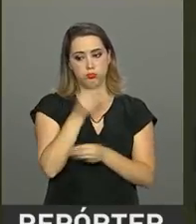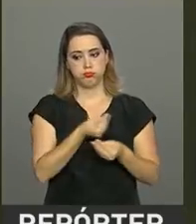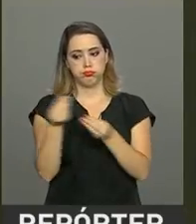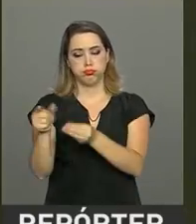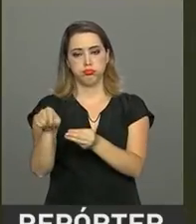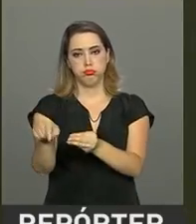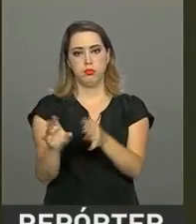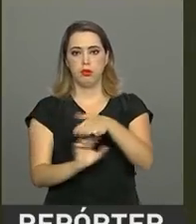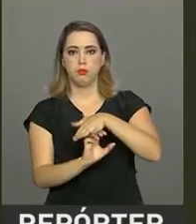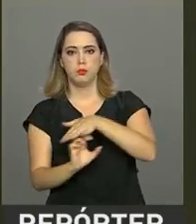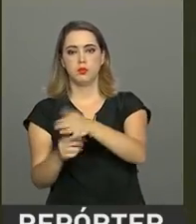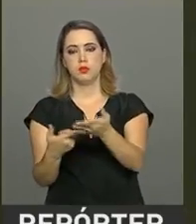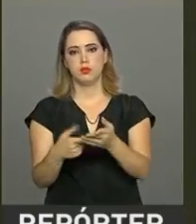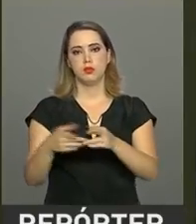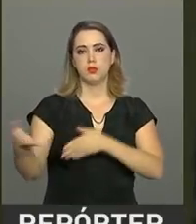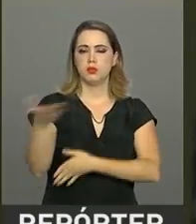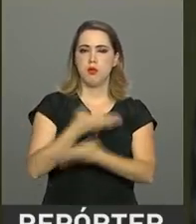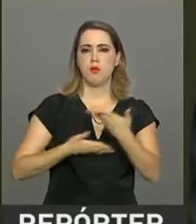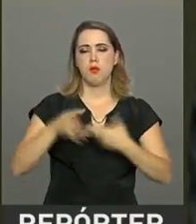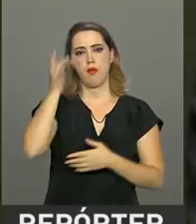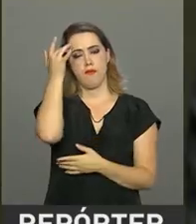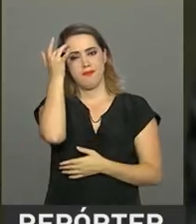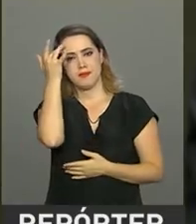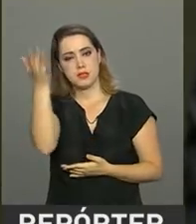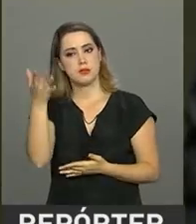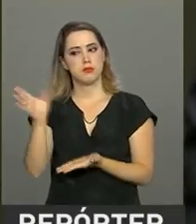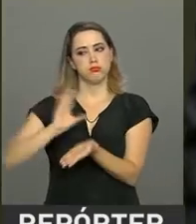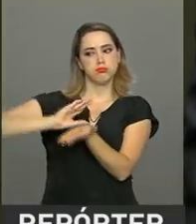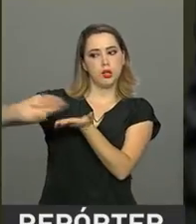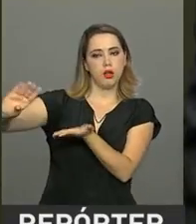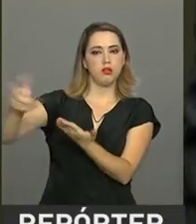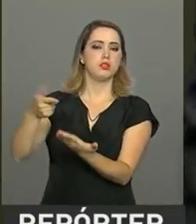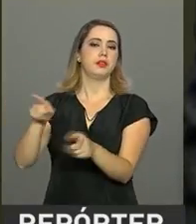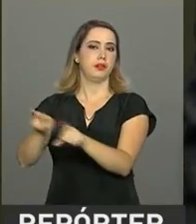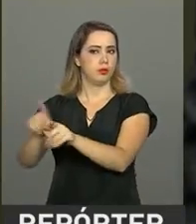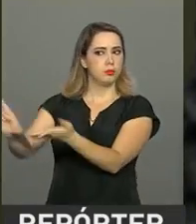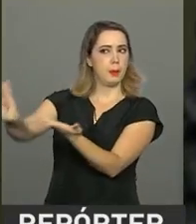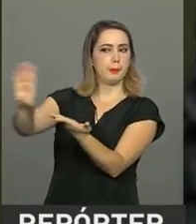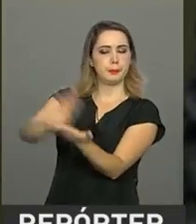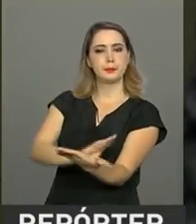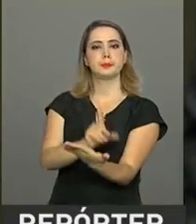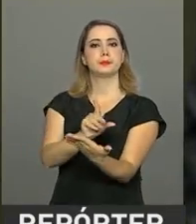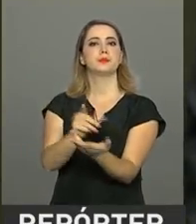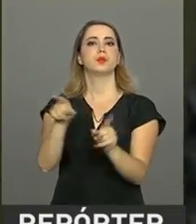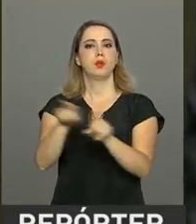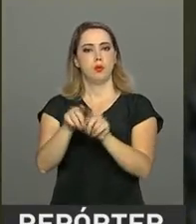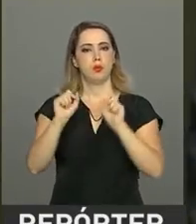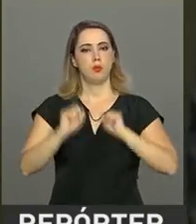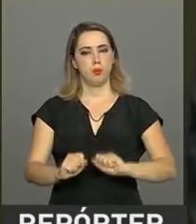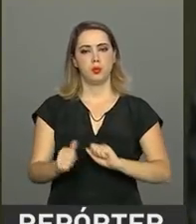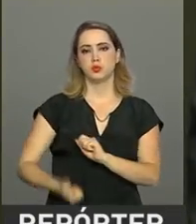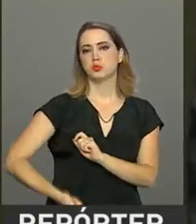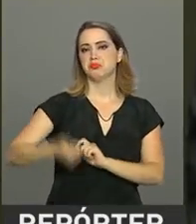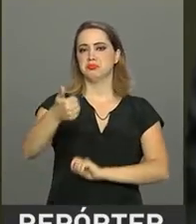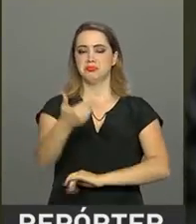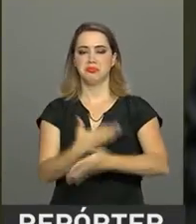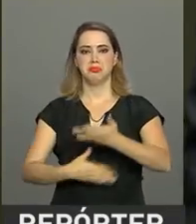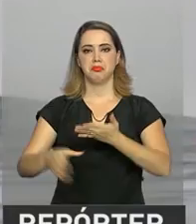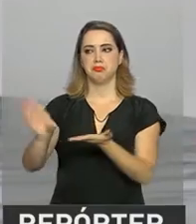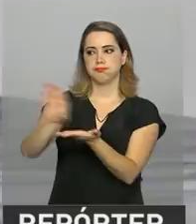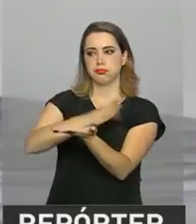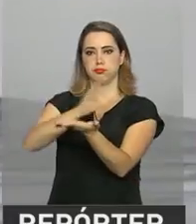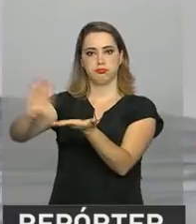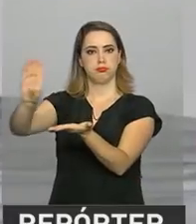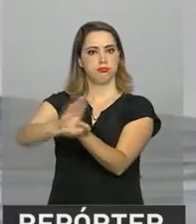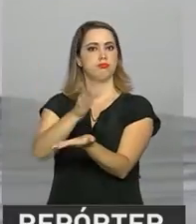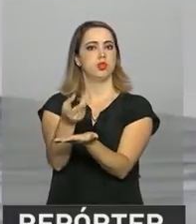de facilitação de investimentos poderá dinamizar ainda mais os fluxos de investimentos entre o brasil livre